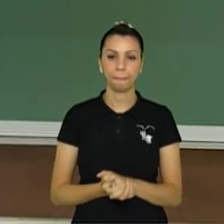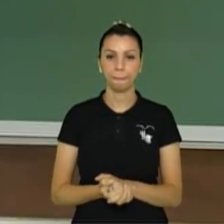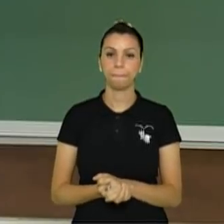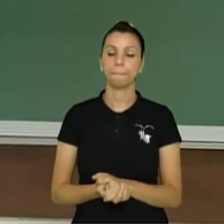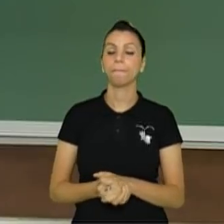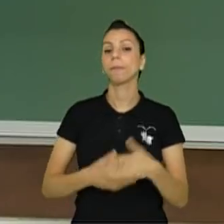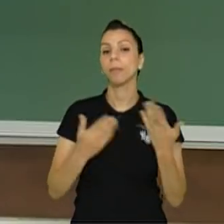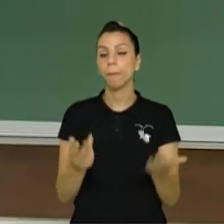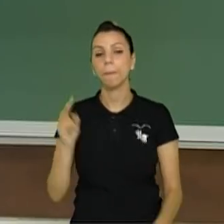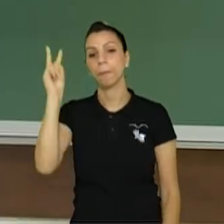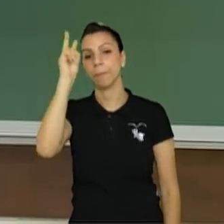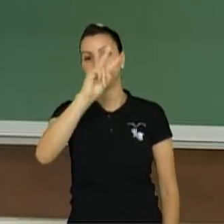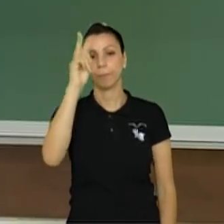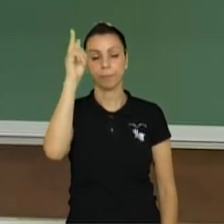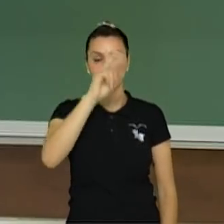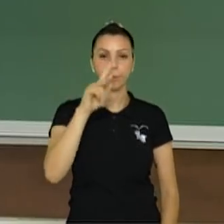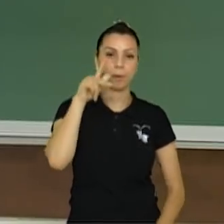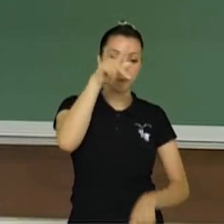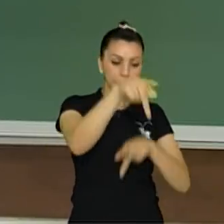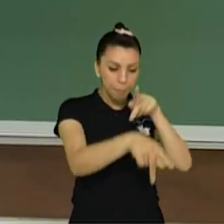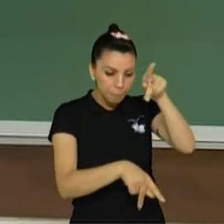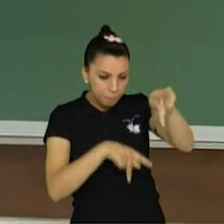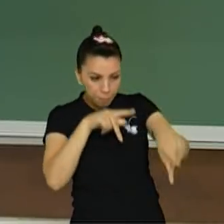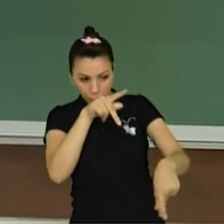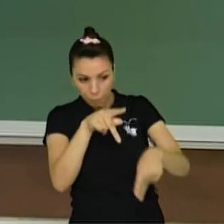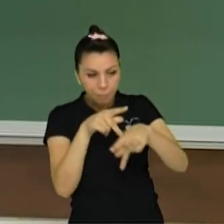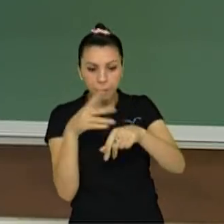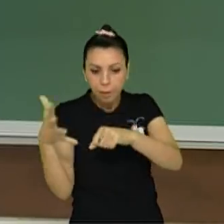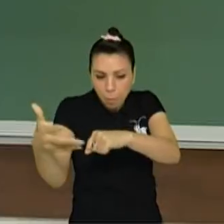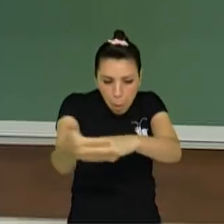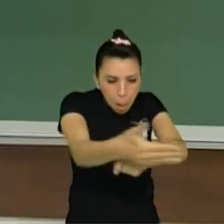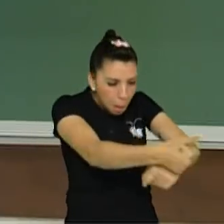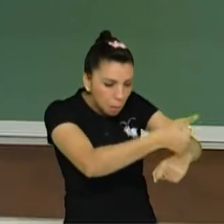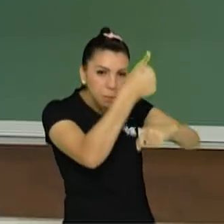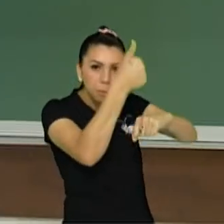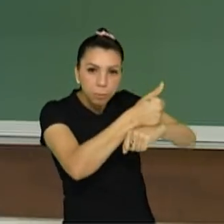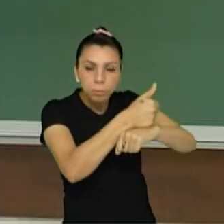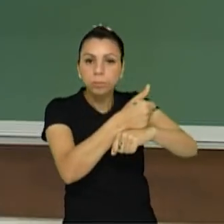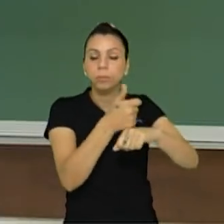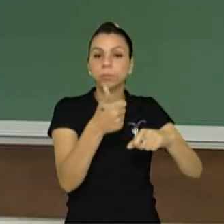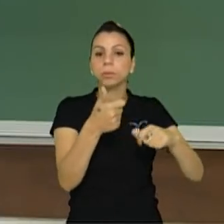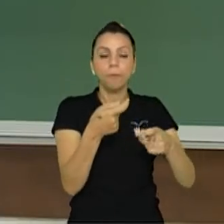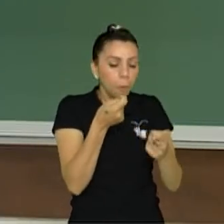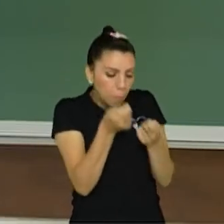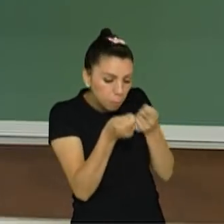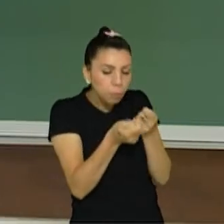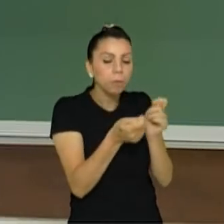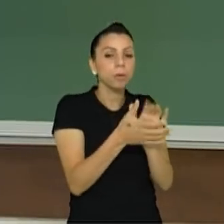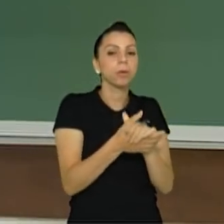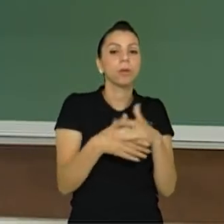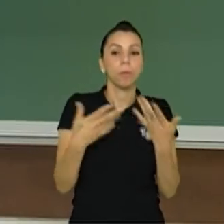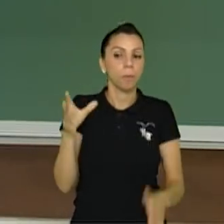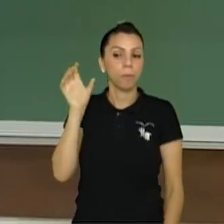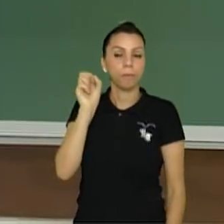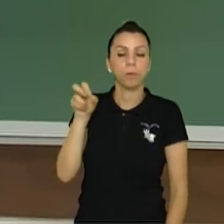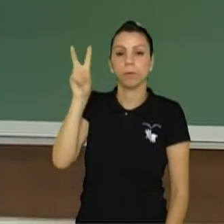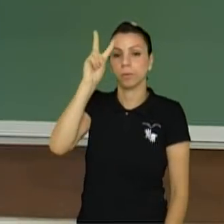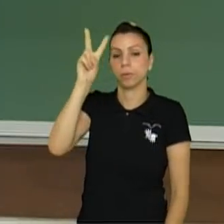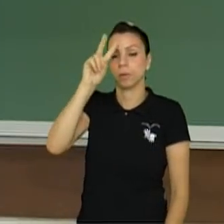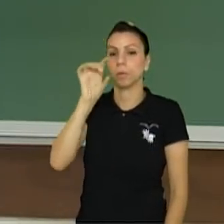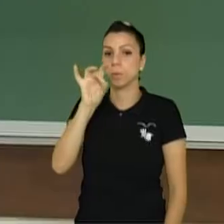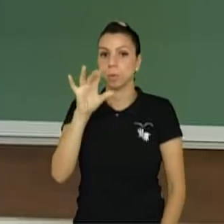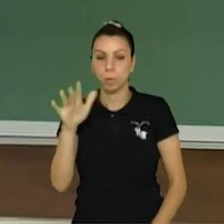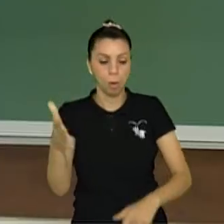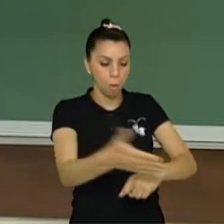a história daqueles povos que foram dominados, muitas vezes. Muitas vezes a gente acaba ouvindo a história somente do